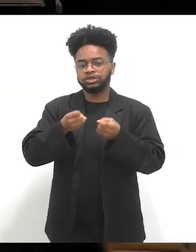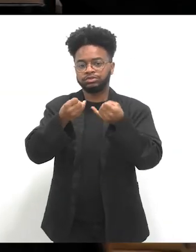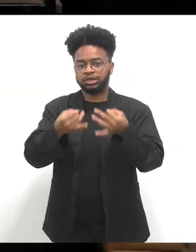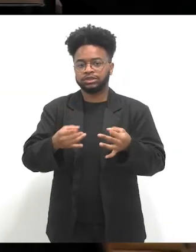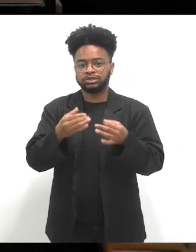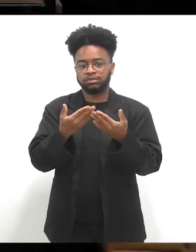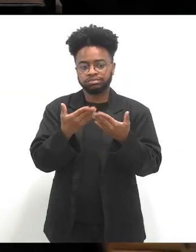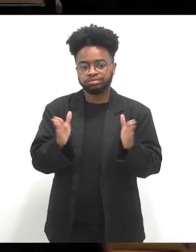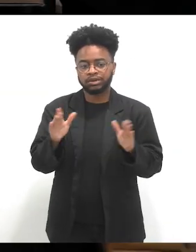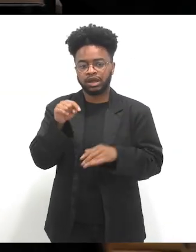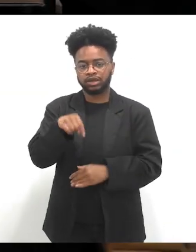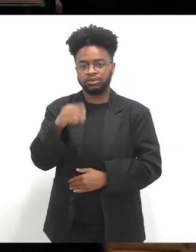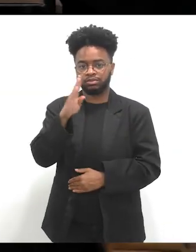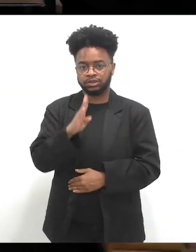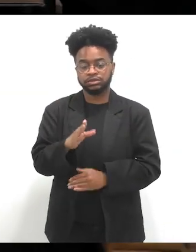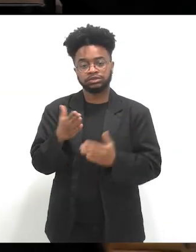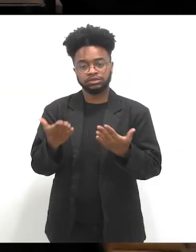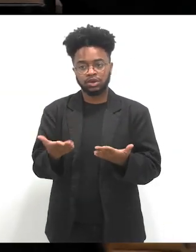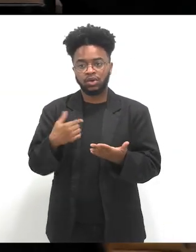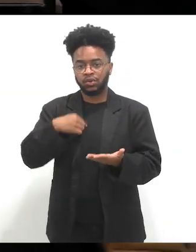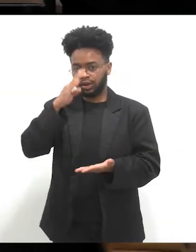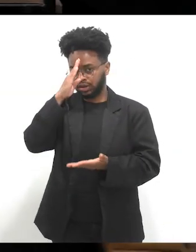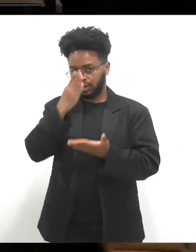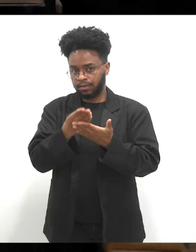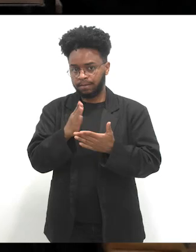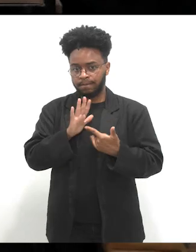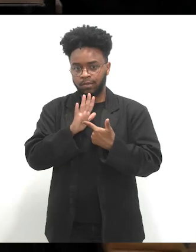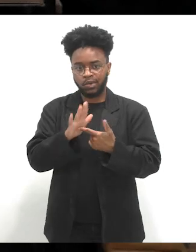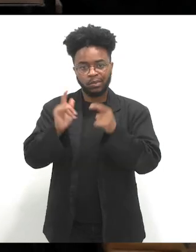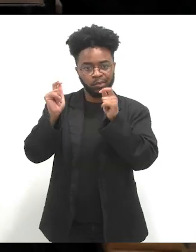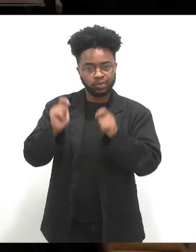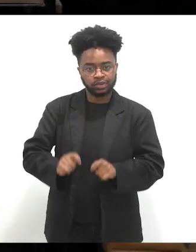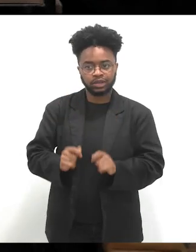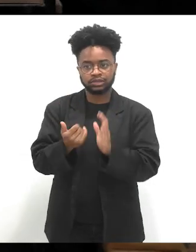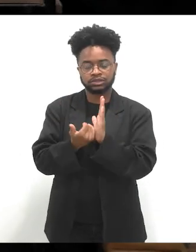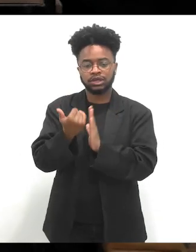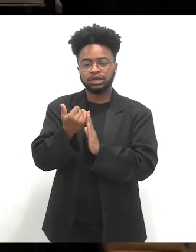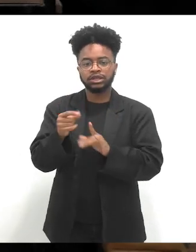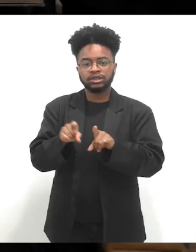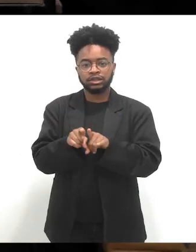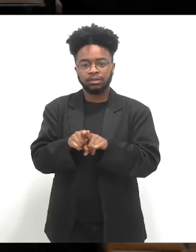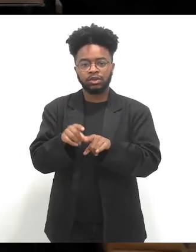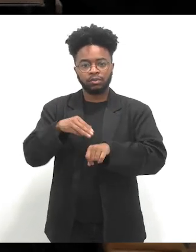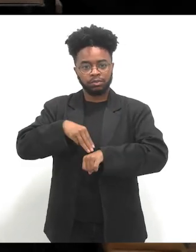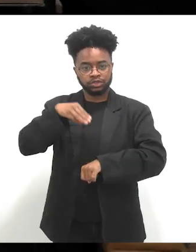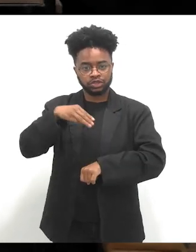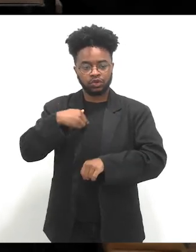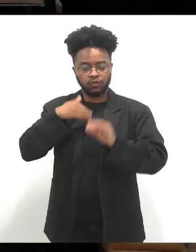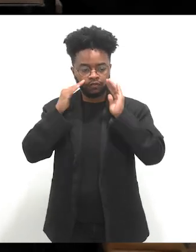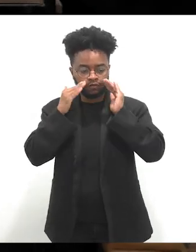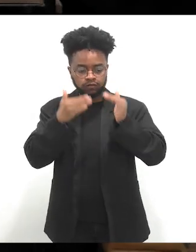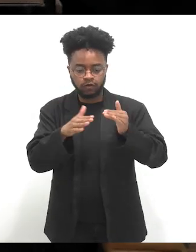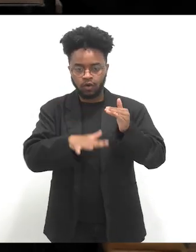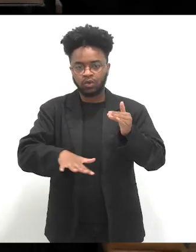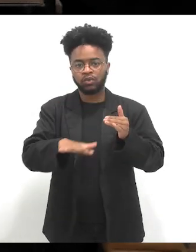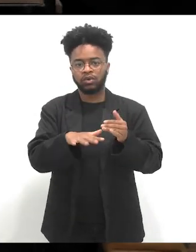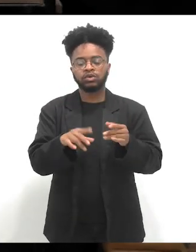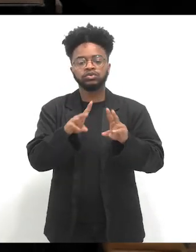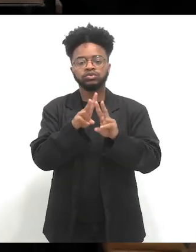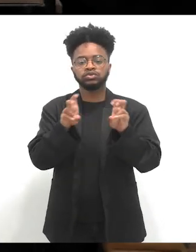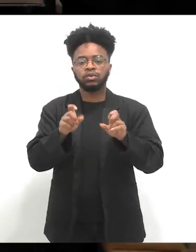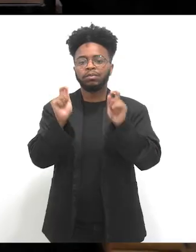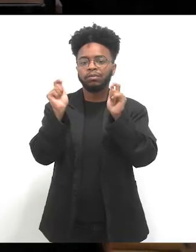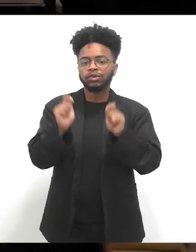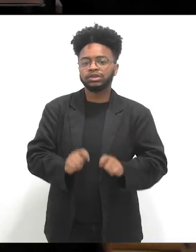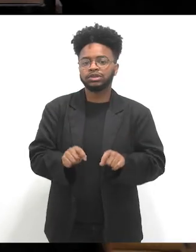Brasil. Então, eu acho que isso, ele traz uma potencialidade, e até, enfim, no meu mestrado, eu me foquei um pouco nisso,